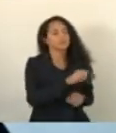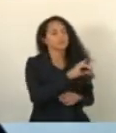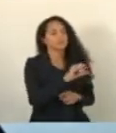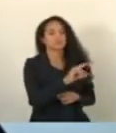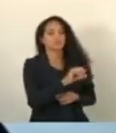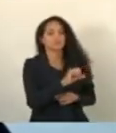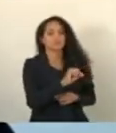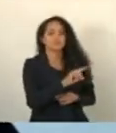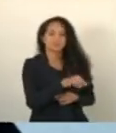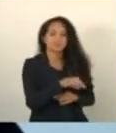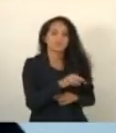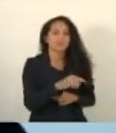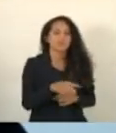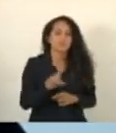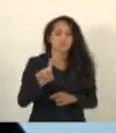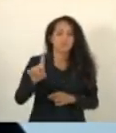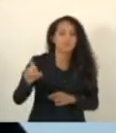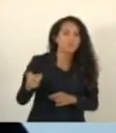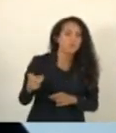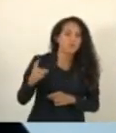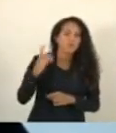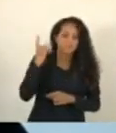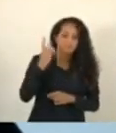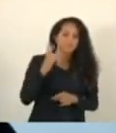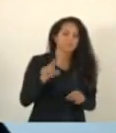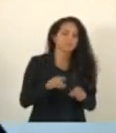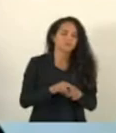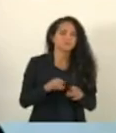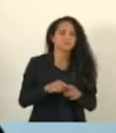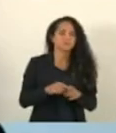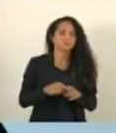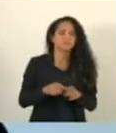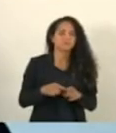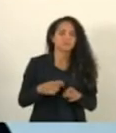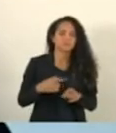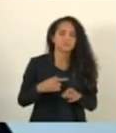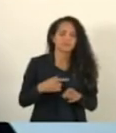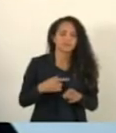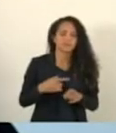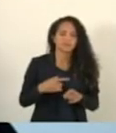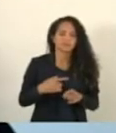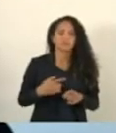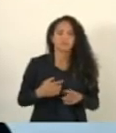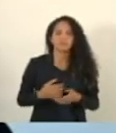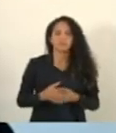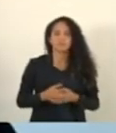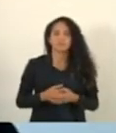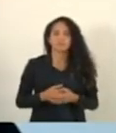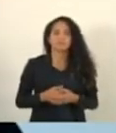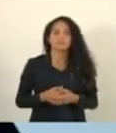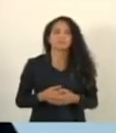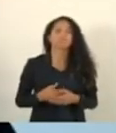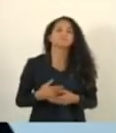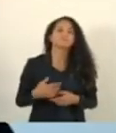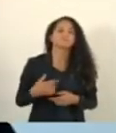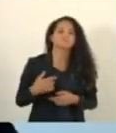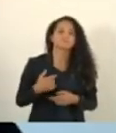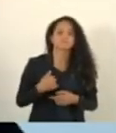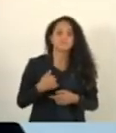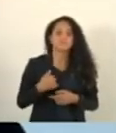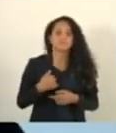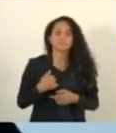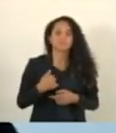Esmeraldo, o ex-deputado Sandro Locutor, faço aqui questão de registrar todos nós envolvidos nesta luta